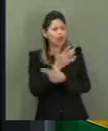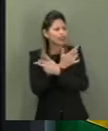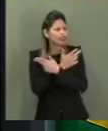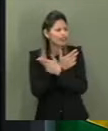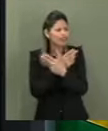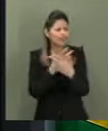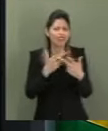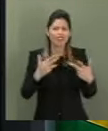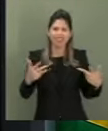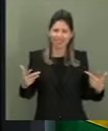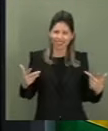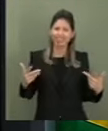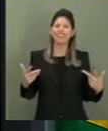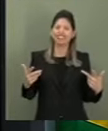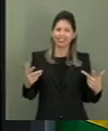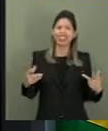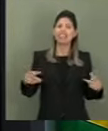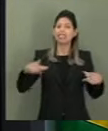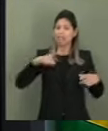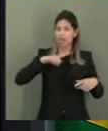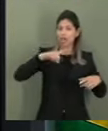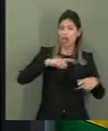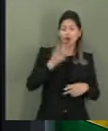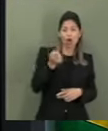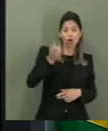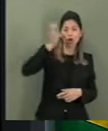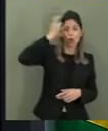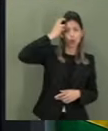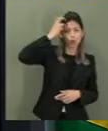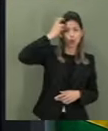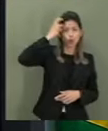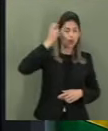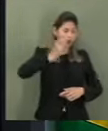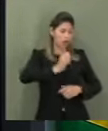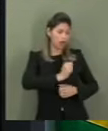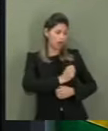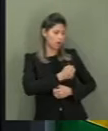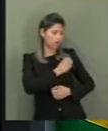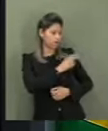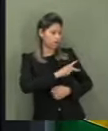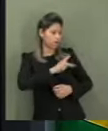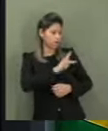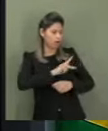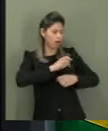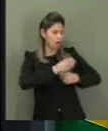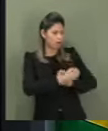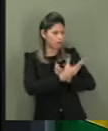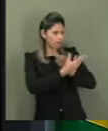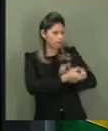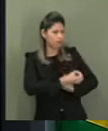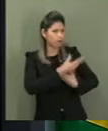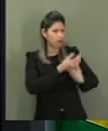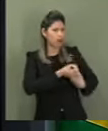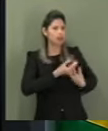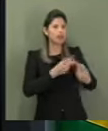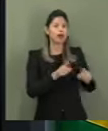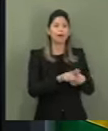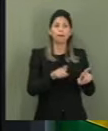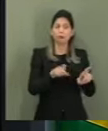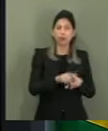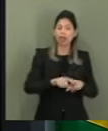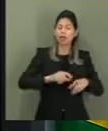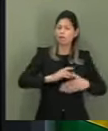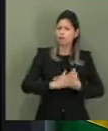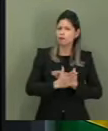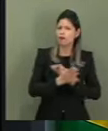dos cantos em poesia, dos amores febris, amorosidades e paixões. Por quê? Por que tanto